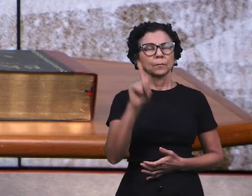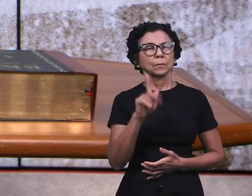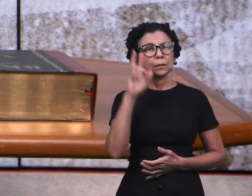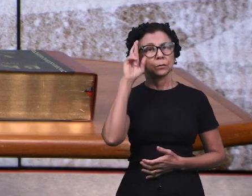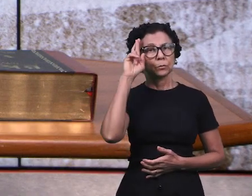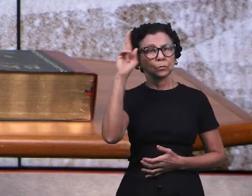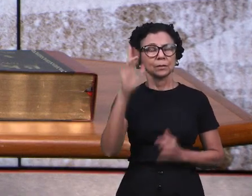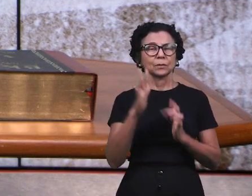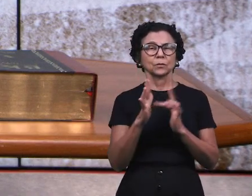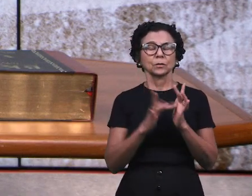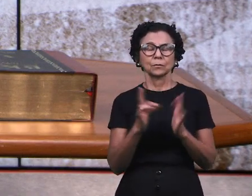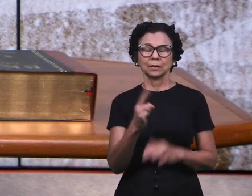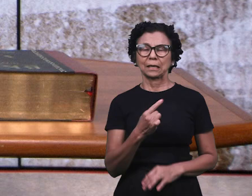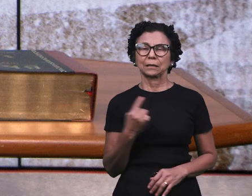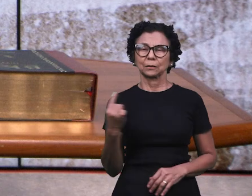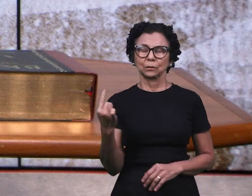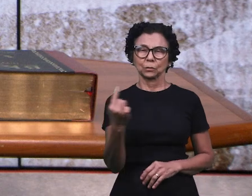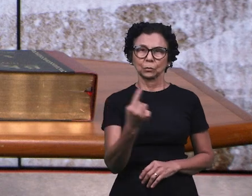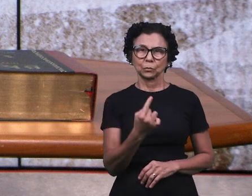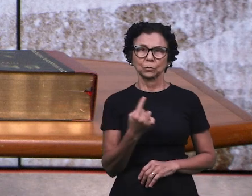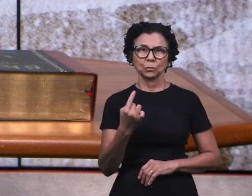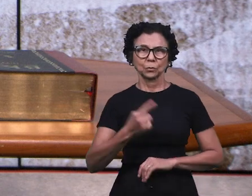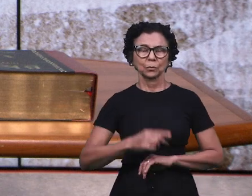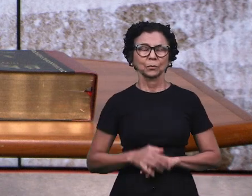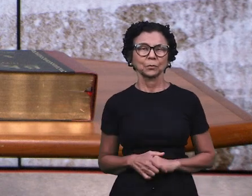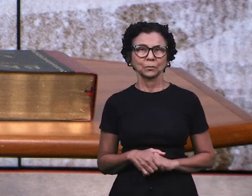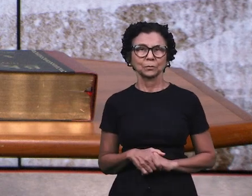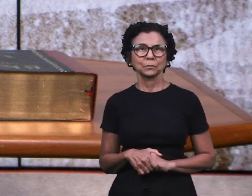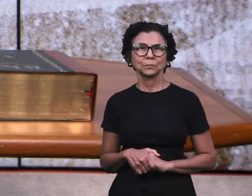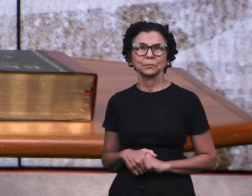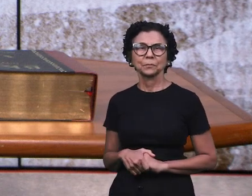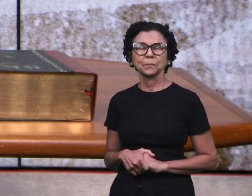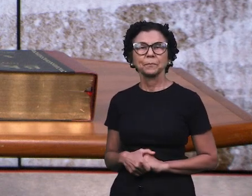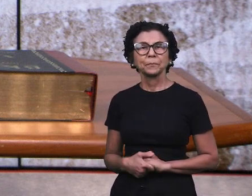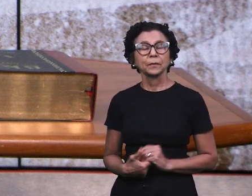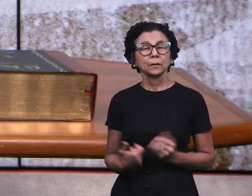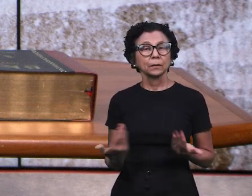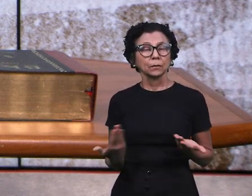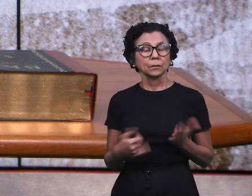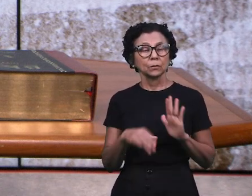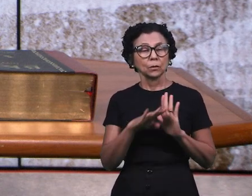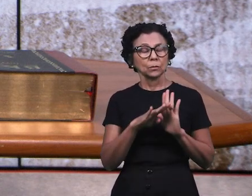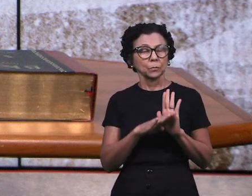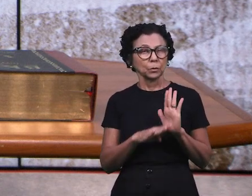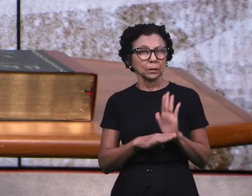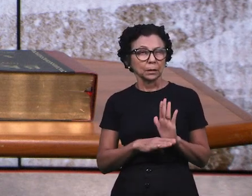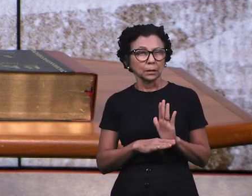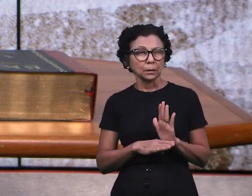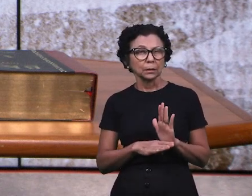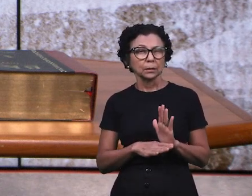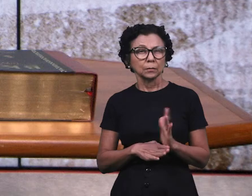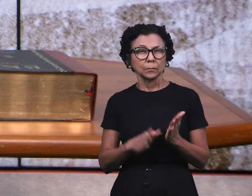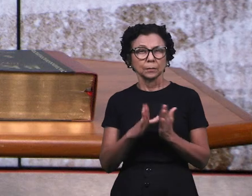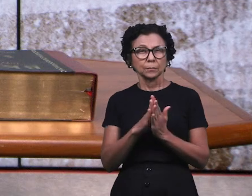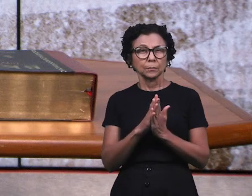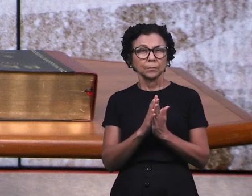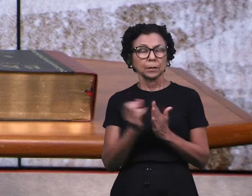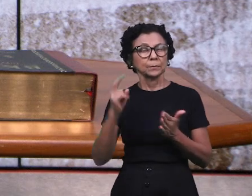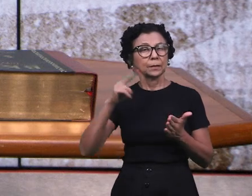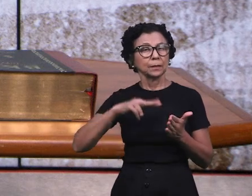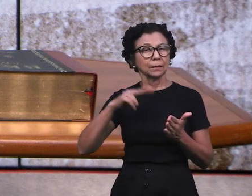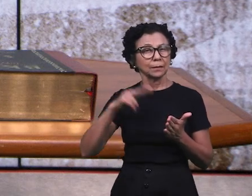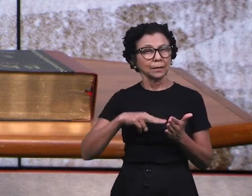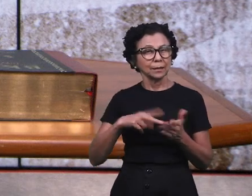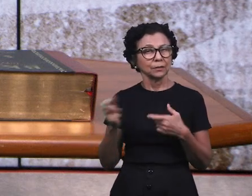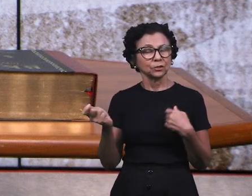paz do Senhor Jesus a todos. Nós estamos no nosso programa diário, leitura da Bíblia, um tempo muito especial